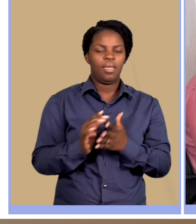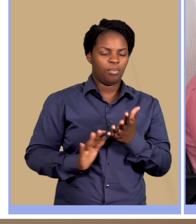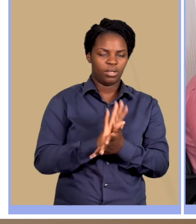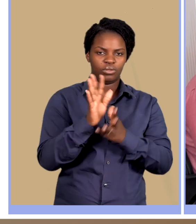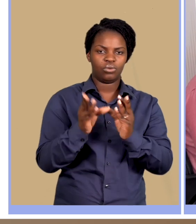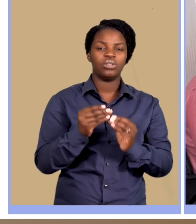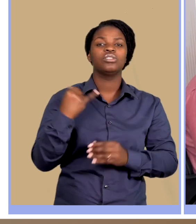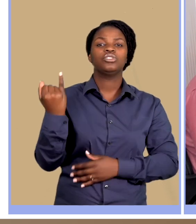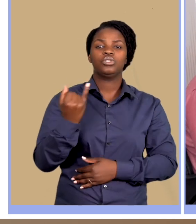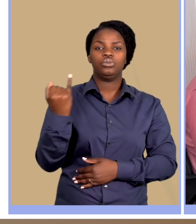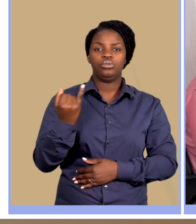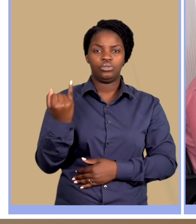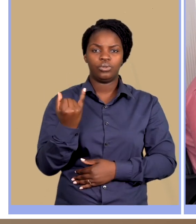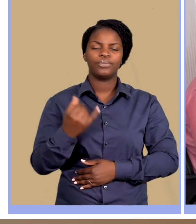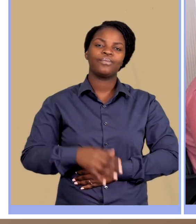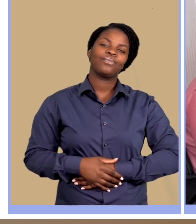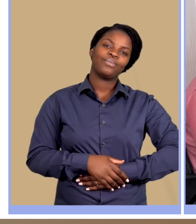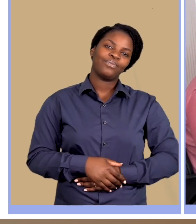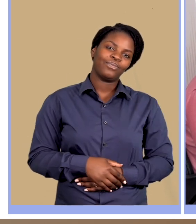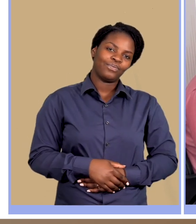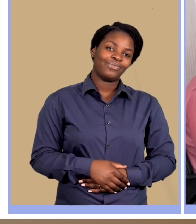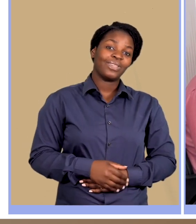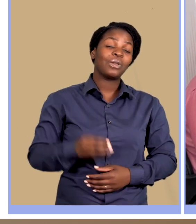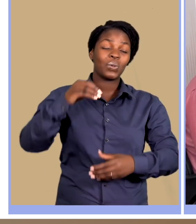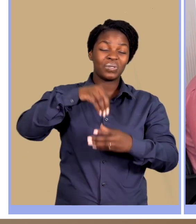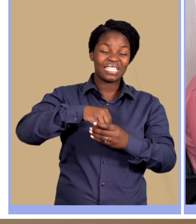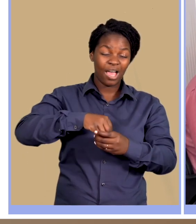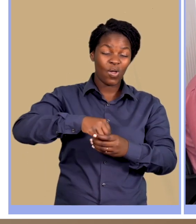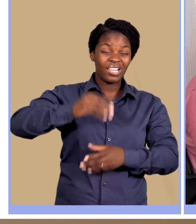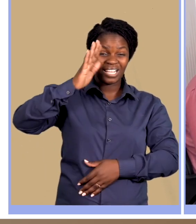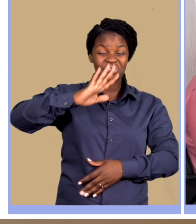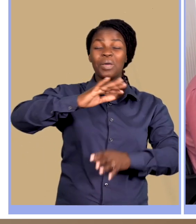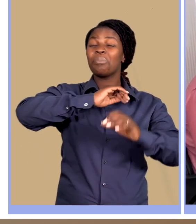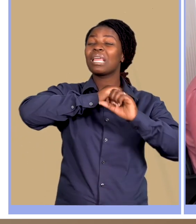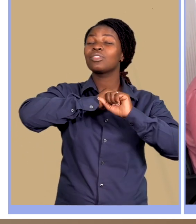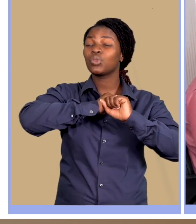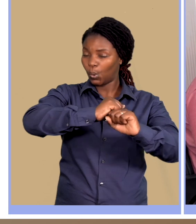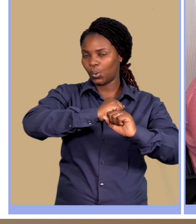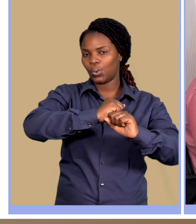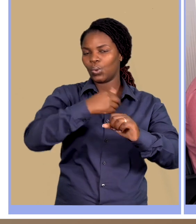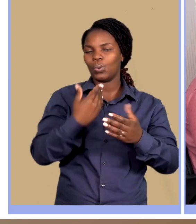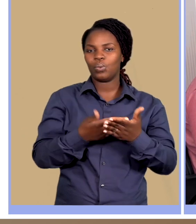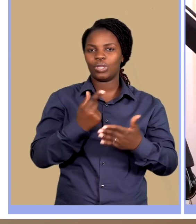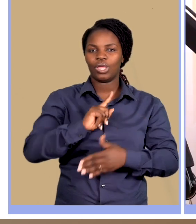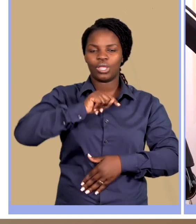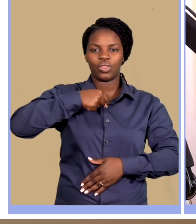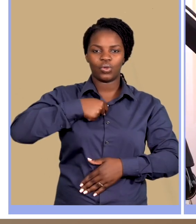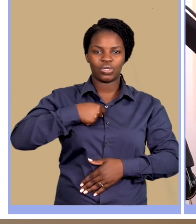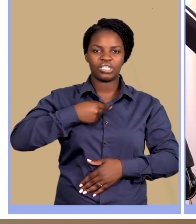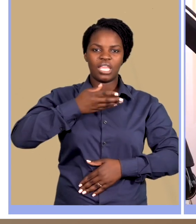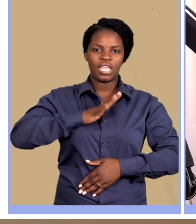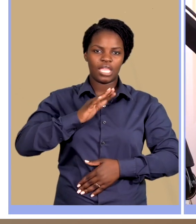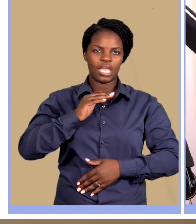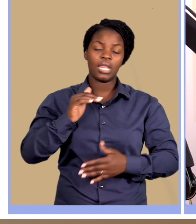eu até tenho dito, obrigatória. Exatamente. Não é? Se, na verdade, nós estamos interessados em salvar vidas, estamos